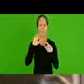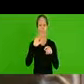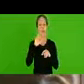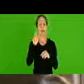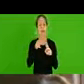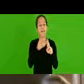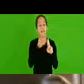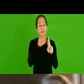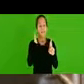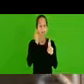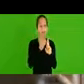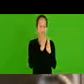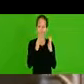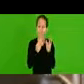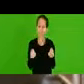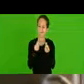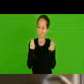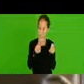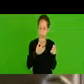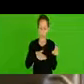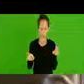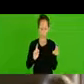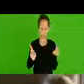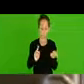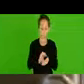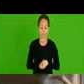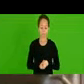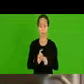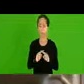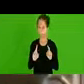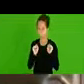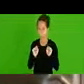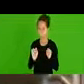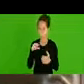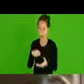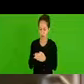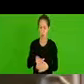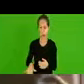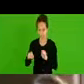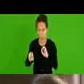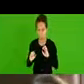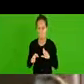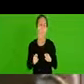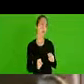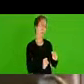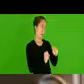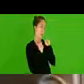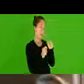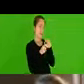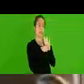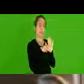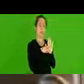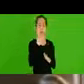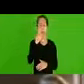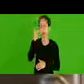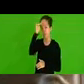frequente, não é? Mas eu posso, em educação, posso pesquisar, não é? Na graduação, no